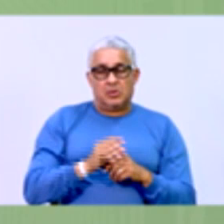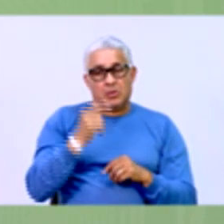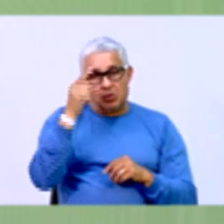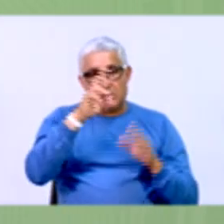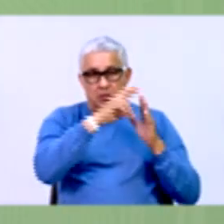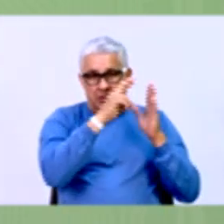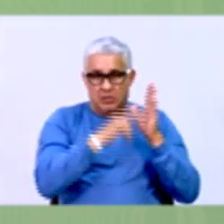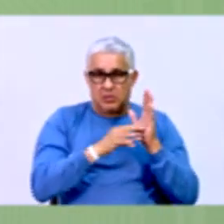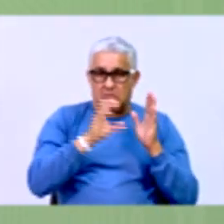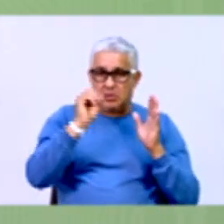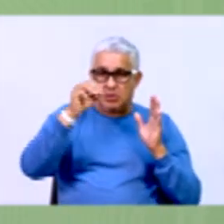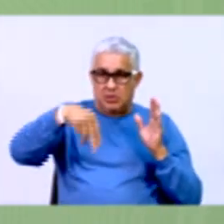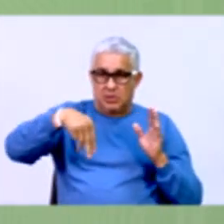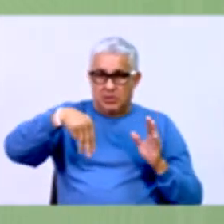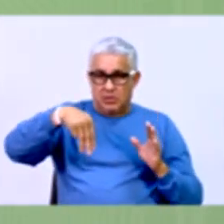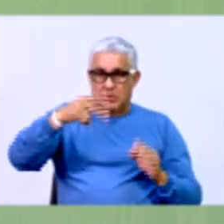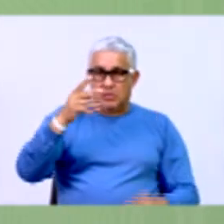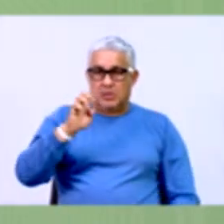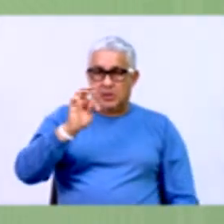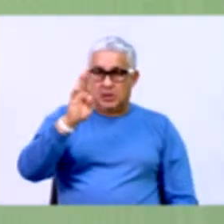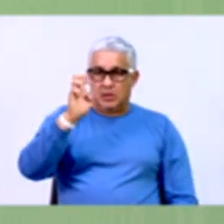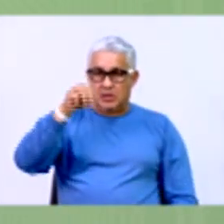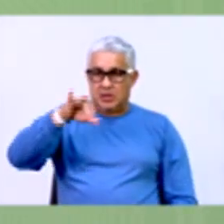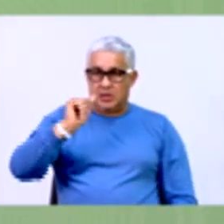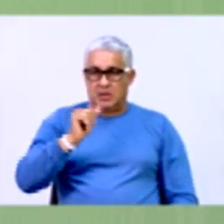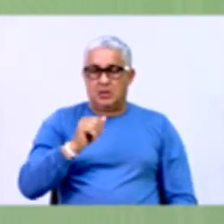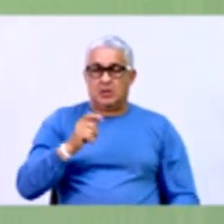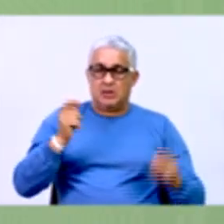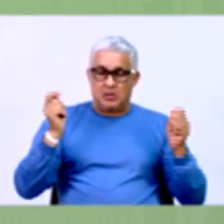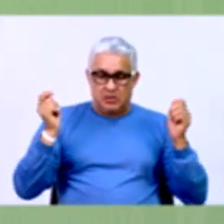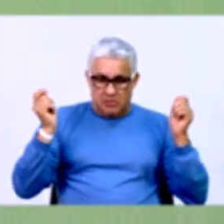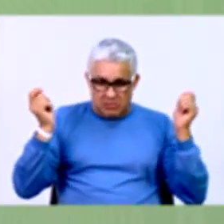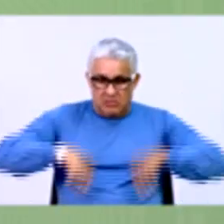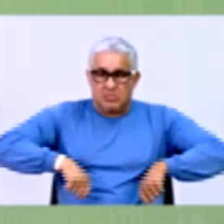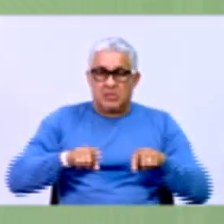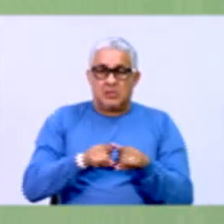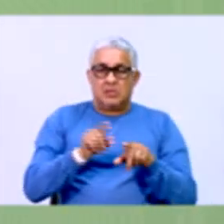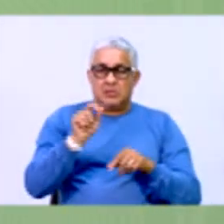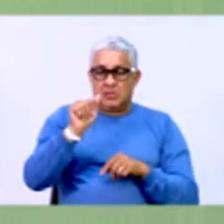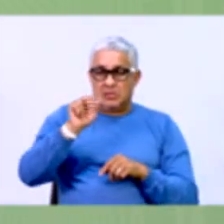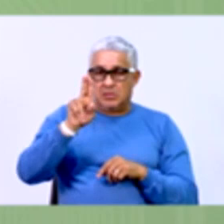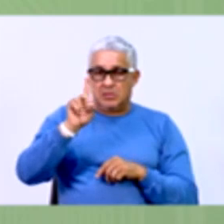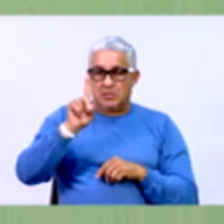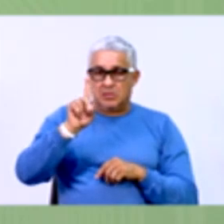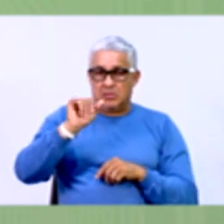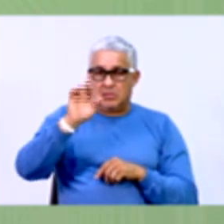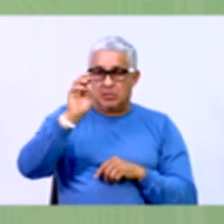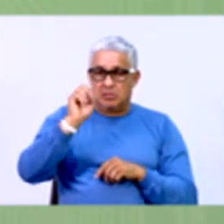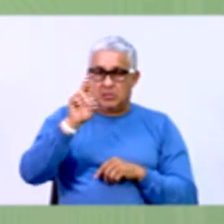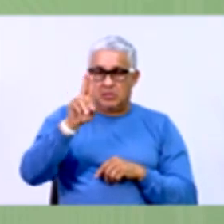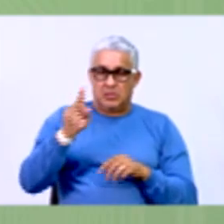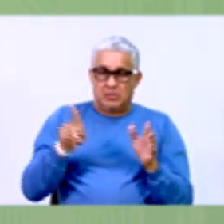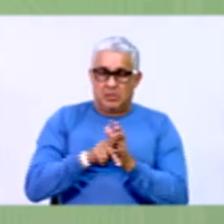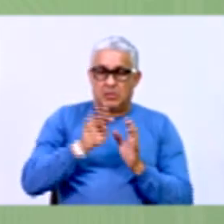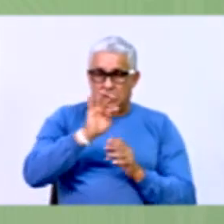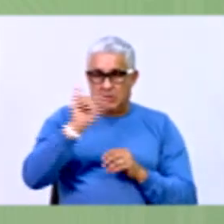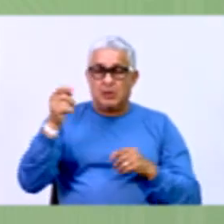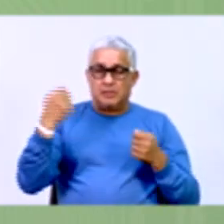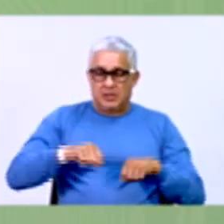da competência. Então, para que o auditor de TI precisa